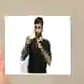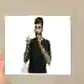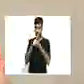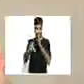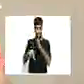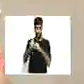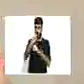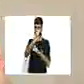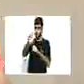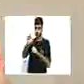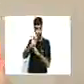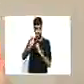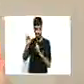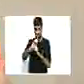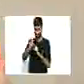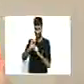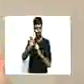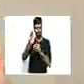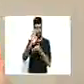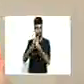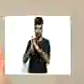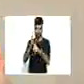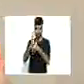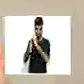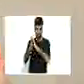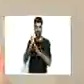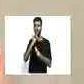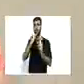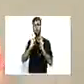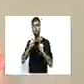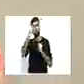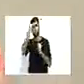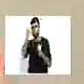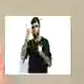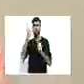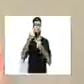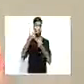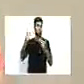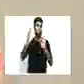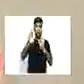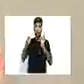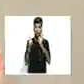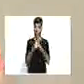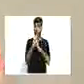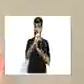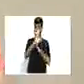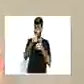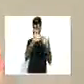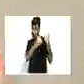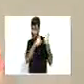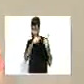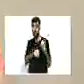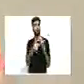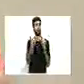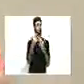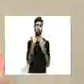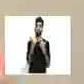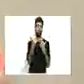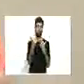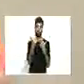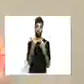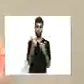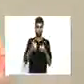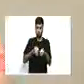a ver com o sai nada a ver pode ser algum morador alguma coisa O sai não tem responsabilidade nenhuma em Gina